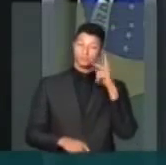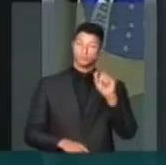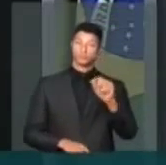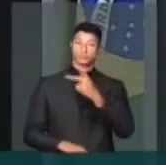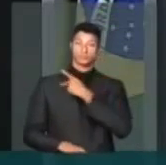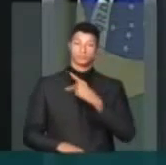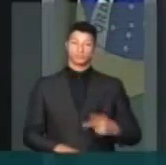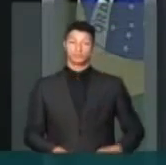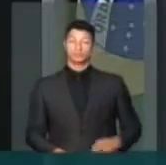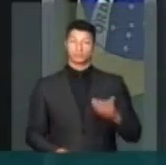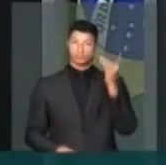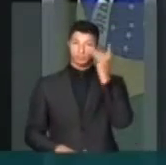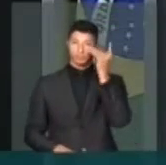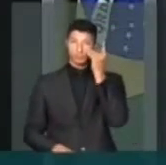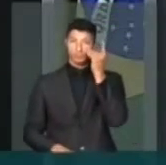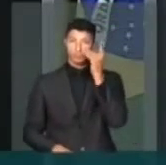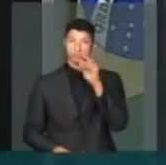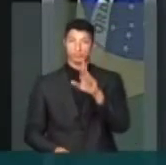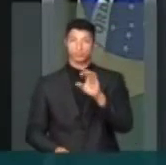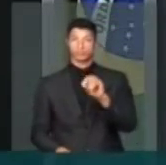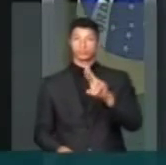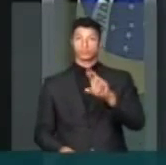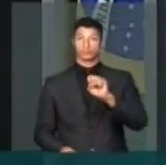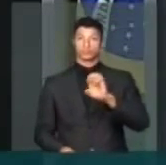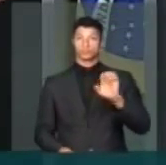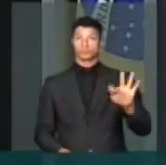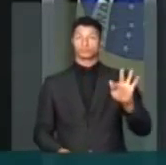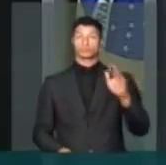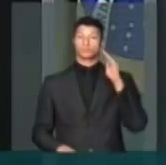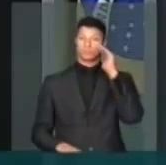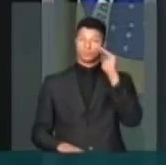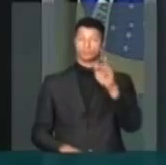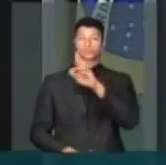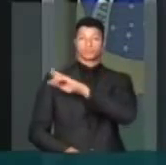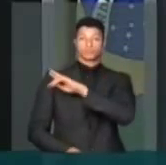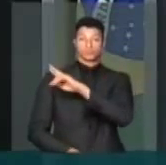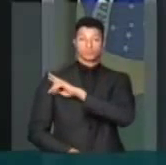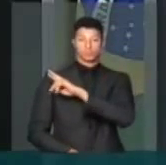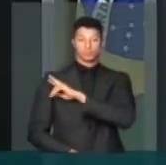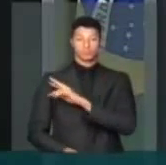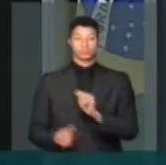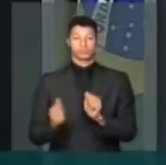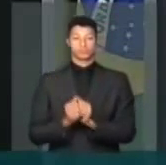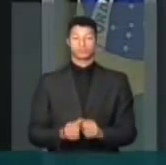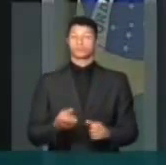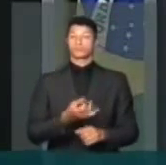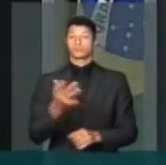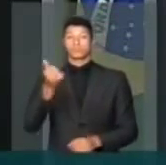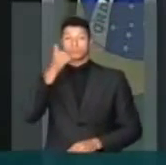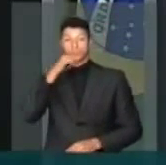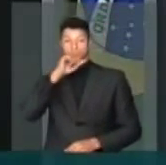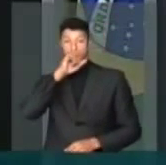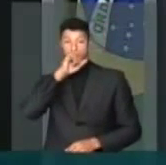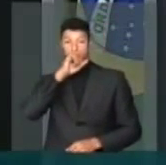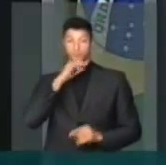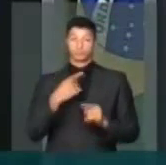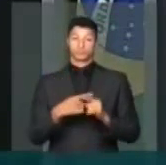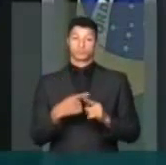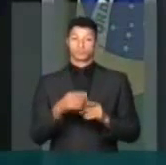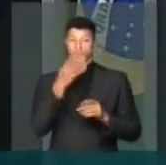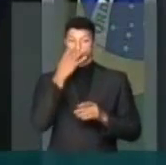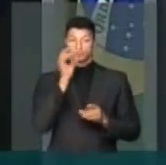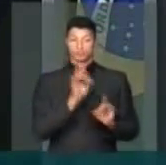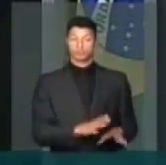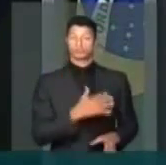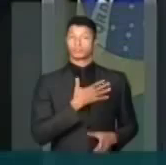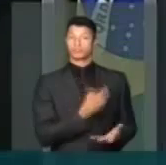que a presidente Dilma Rousseff cumpra a sua responsabilidade enquanto mãe, porque